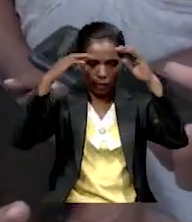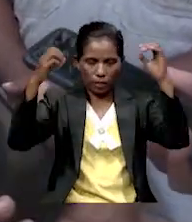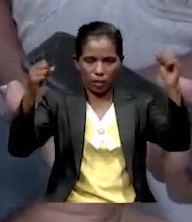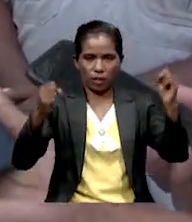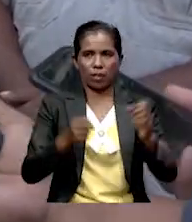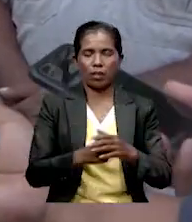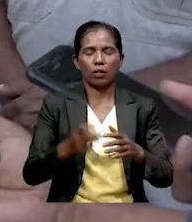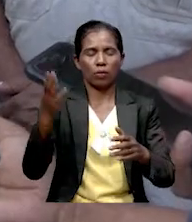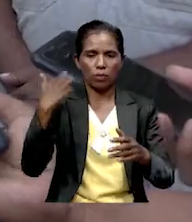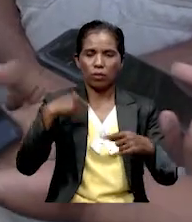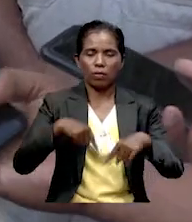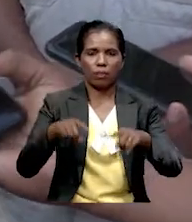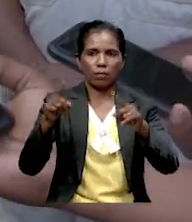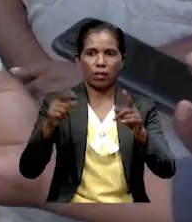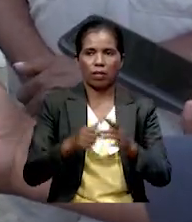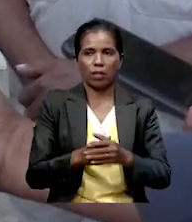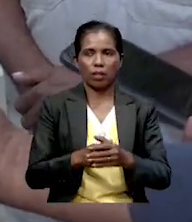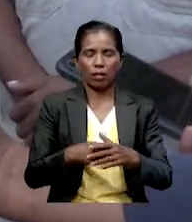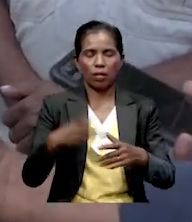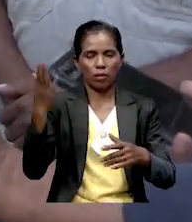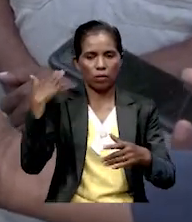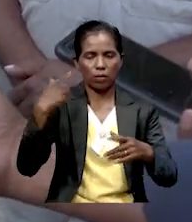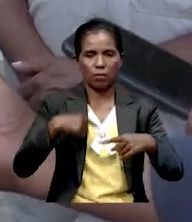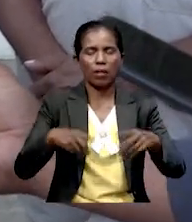ainda dar uma visita aí,